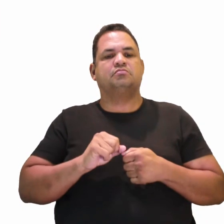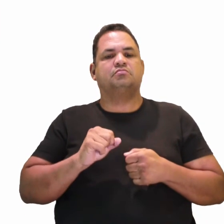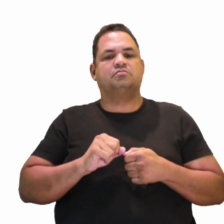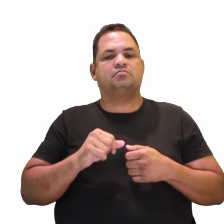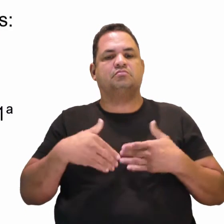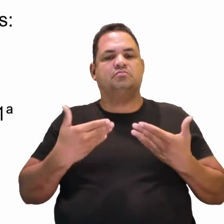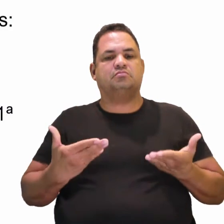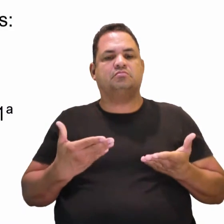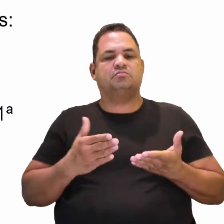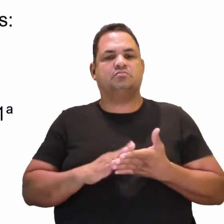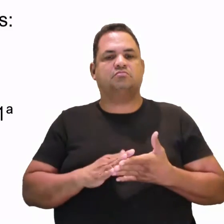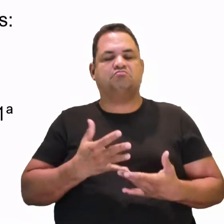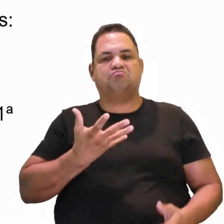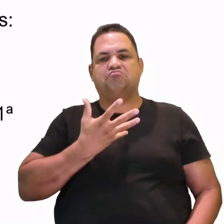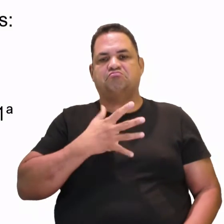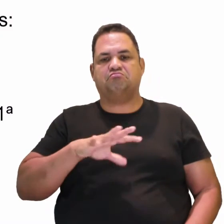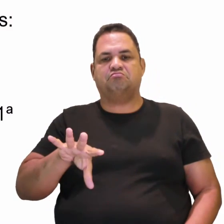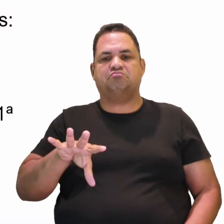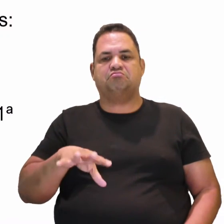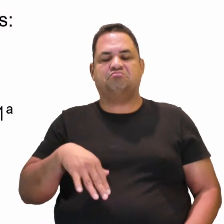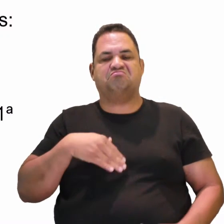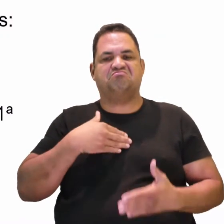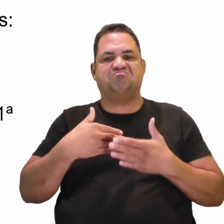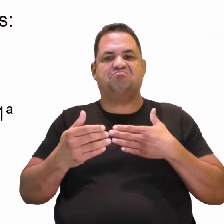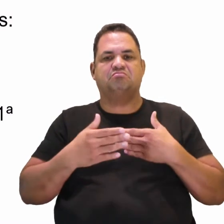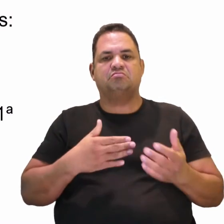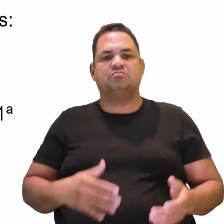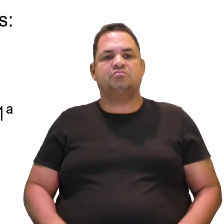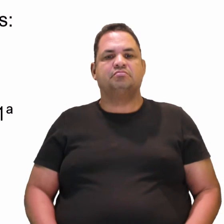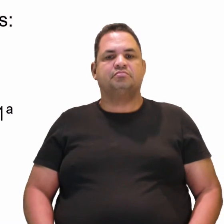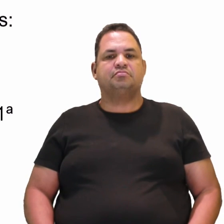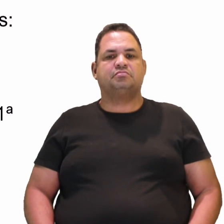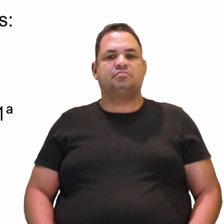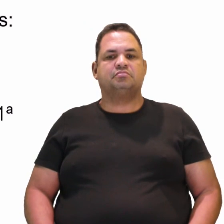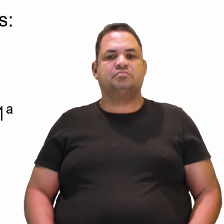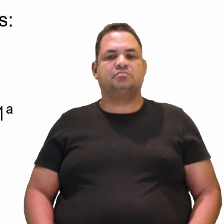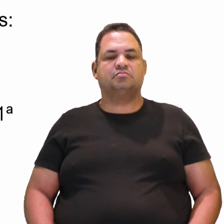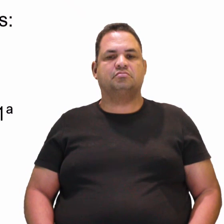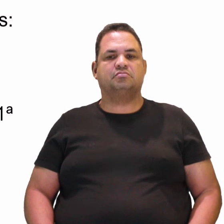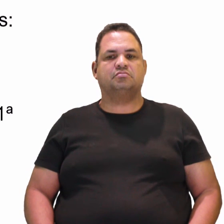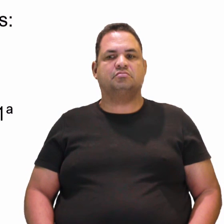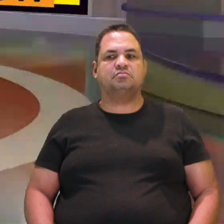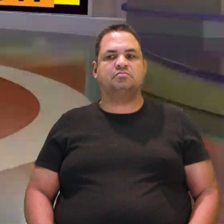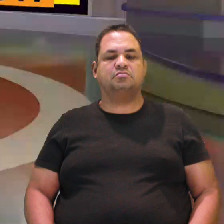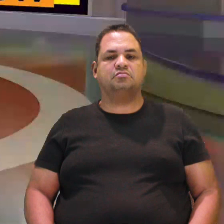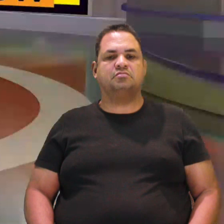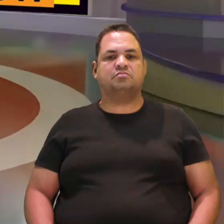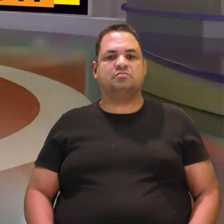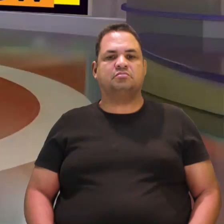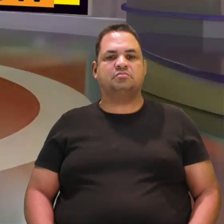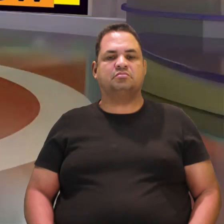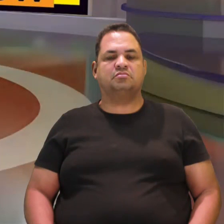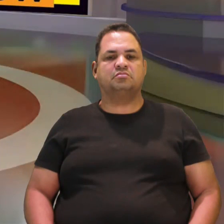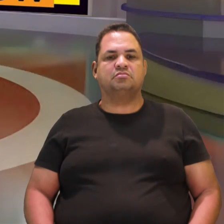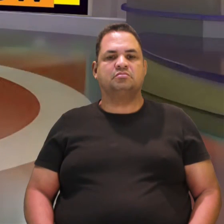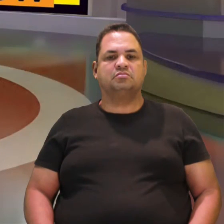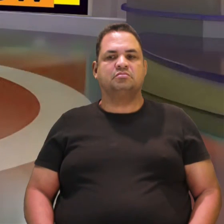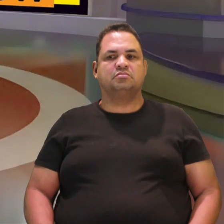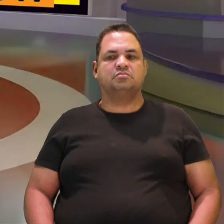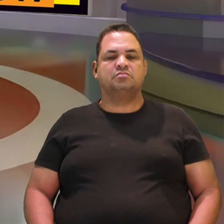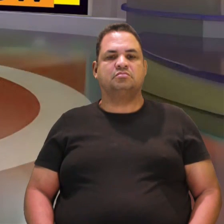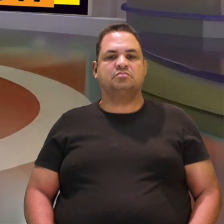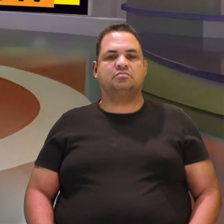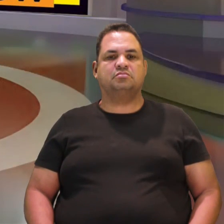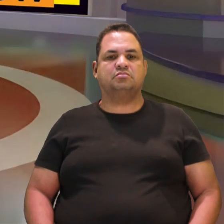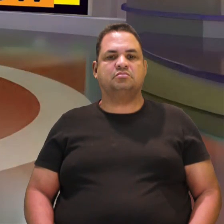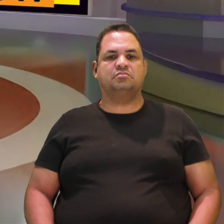do qual ele nem sequer ligou, não quis ir de jeito nenhum. And that's it